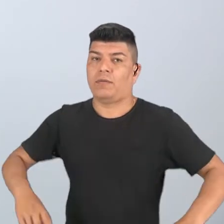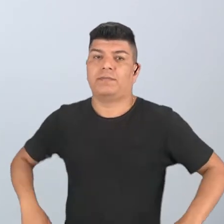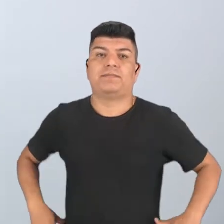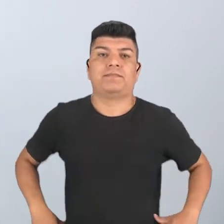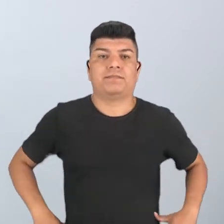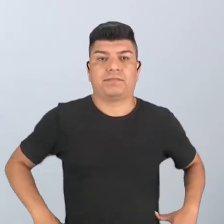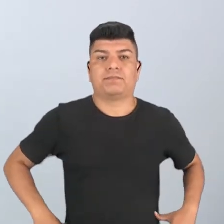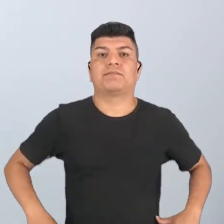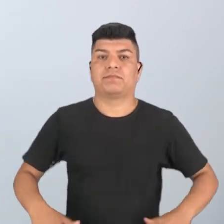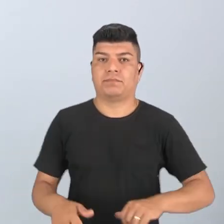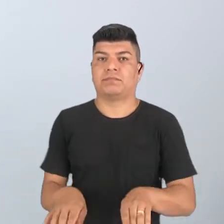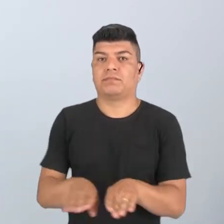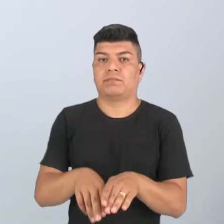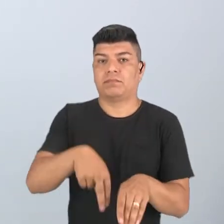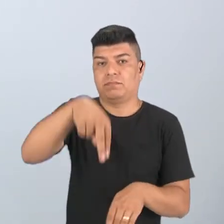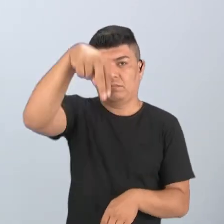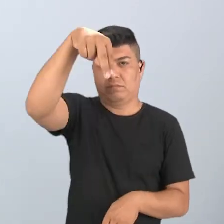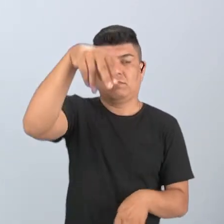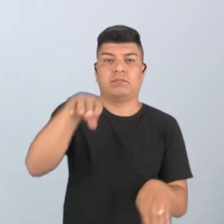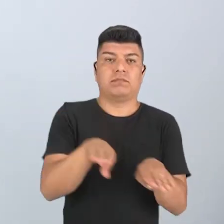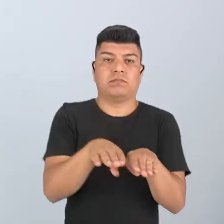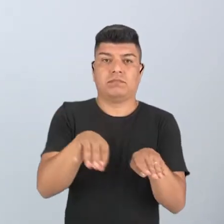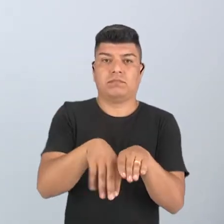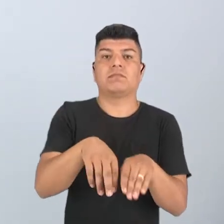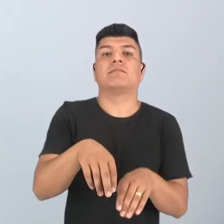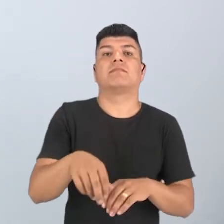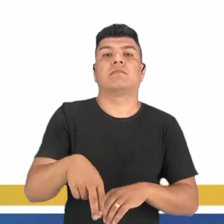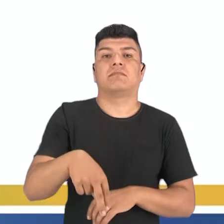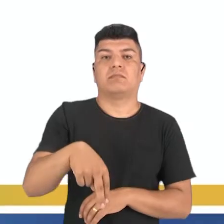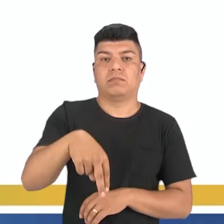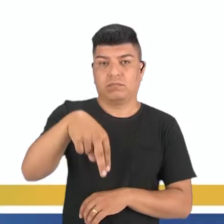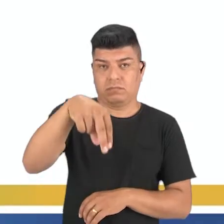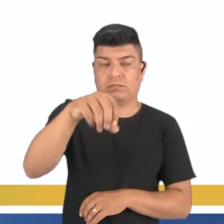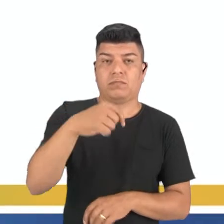no Norte e muito mais intensamente no Nordeste.